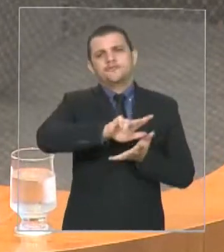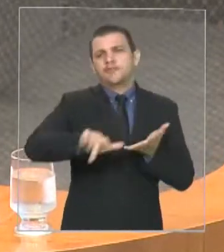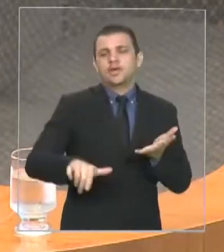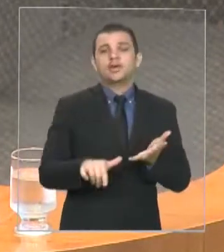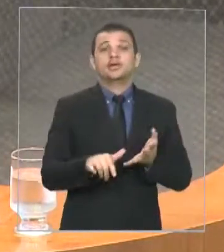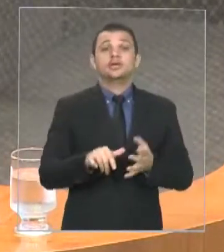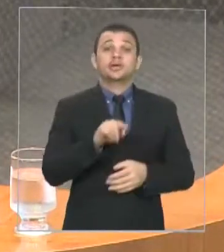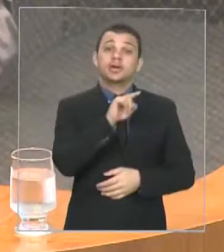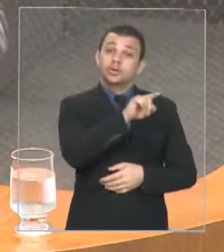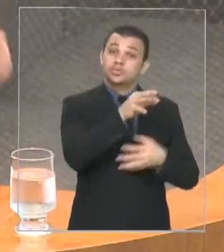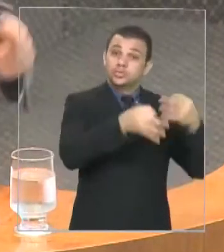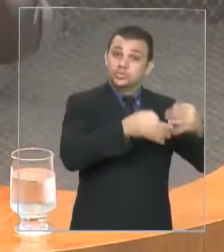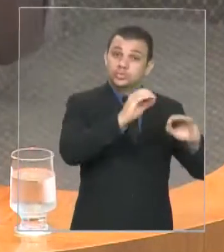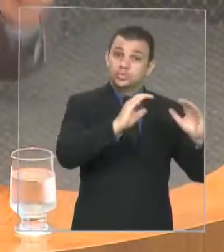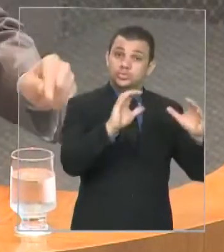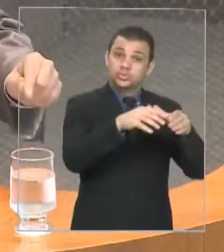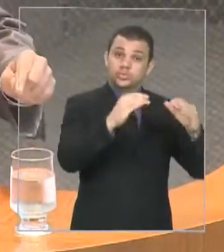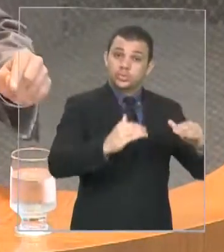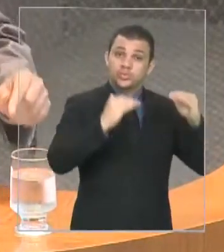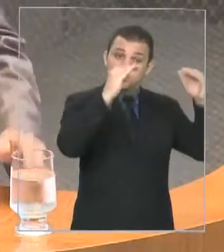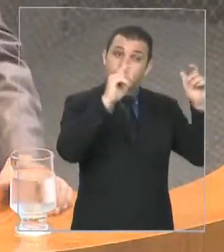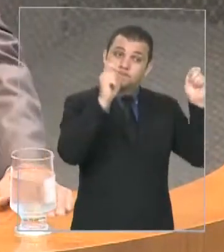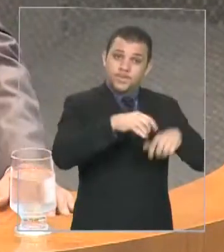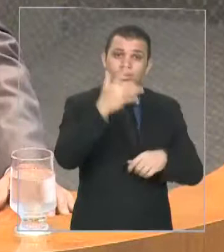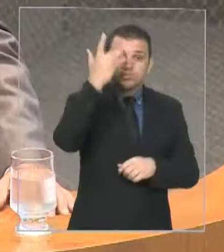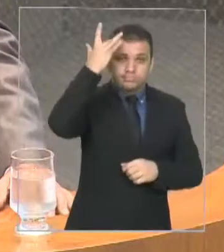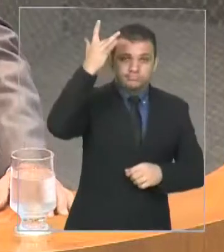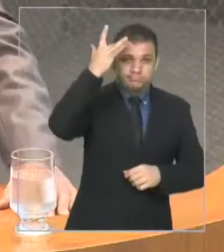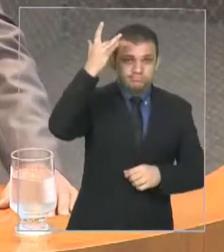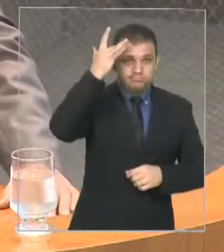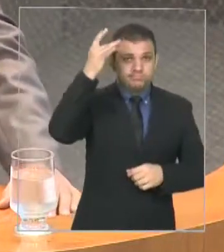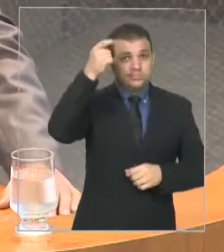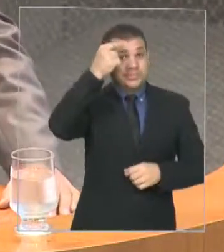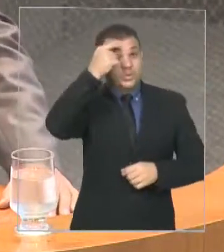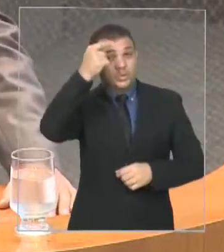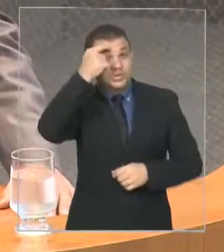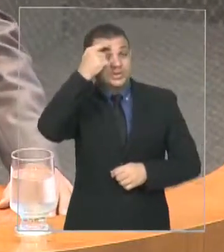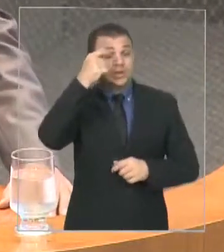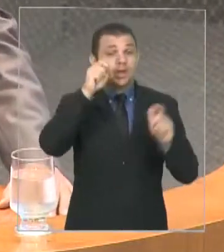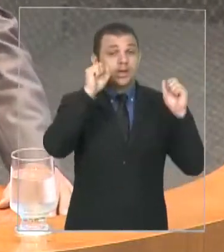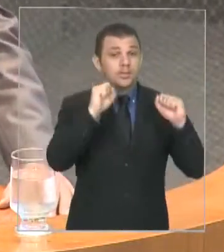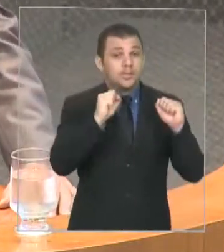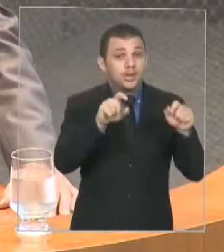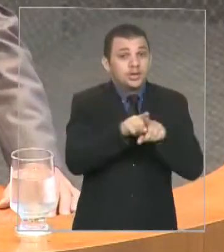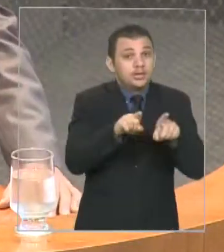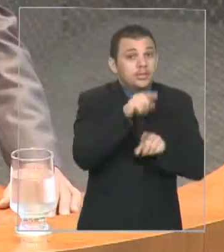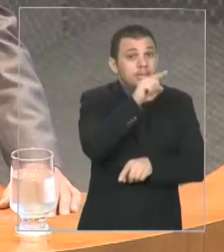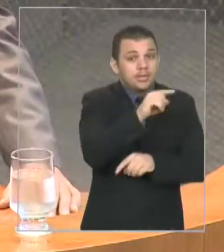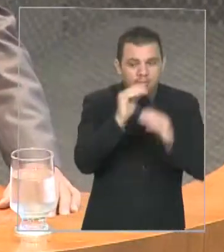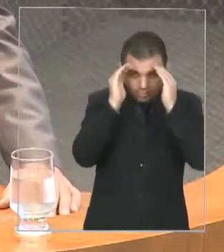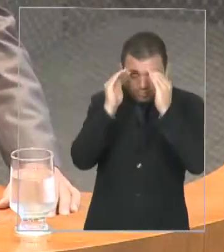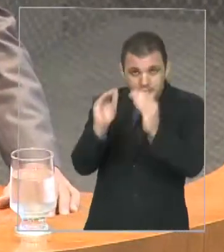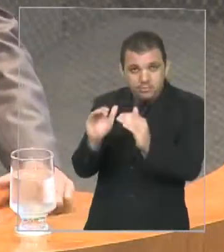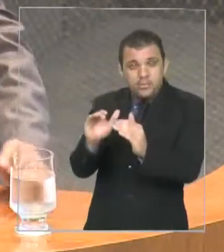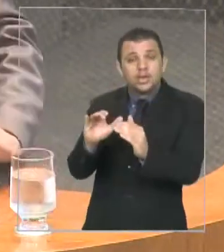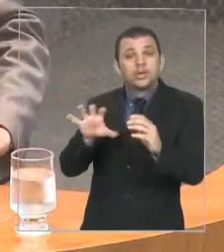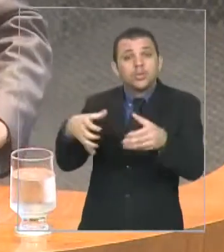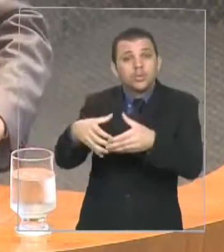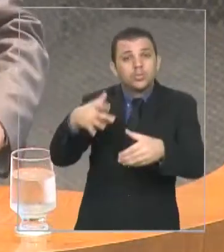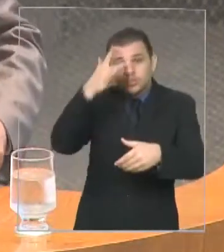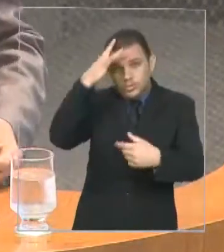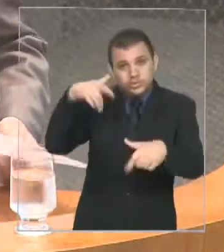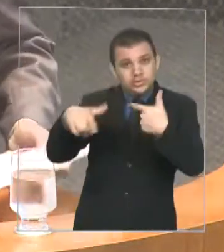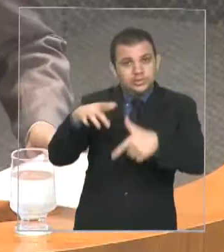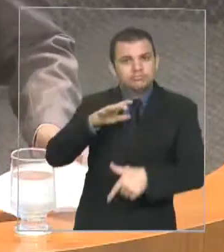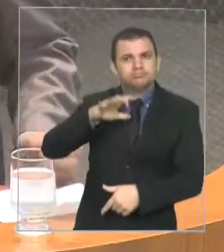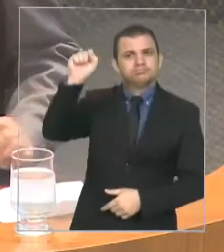naquele Supremo tenham juízo e respeite as conquistas históricas da classe trabalhadora.